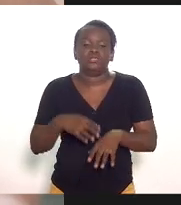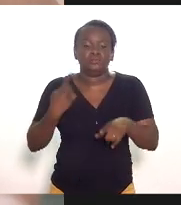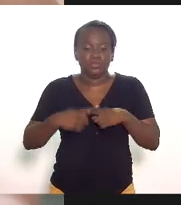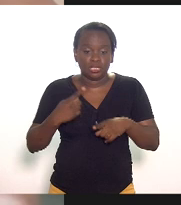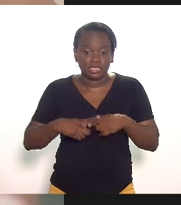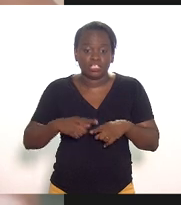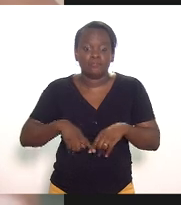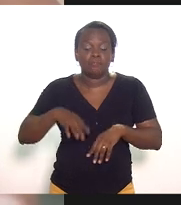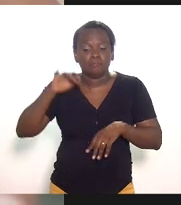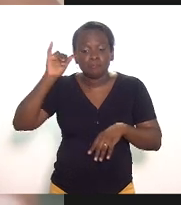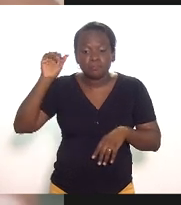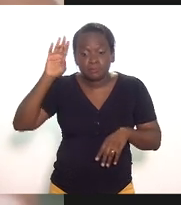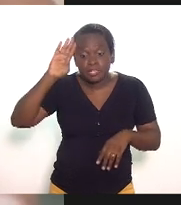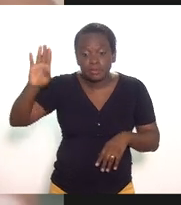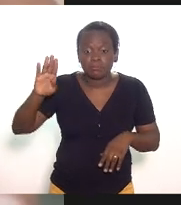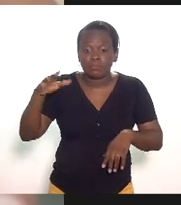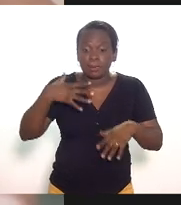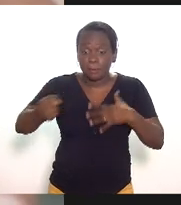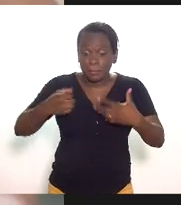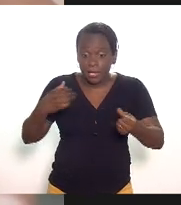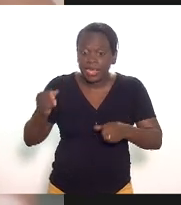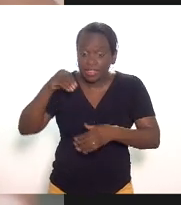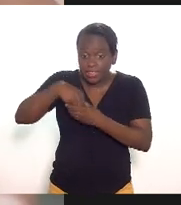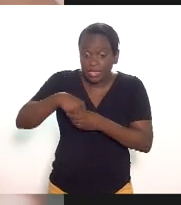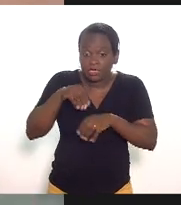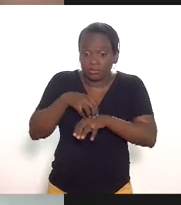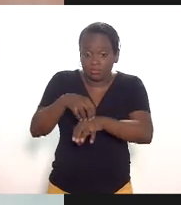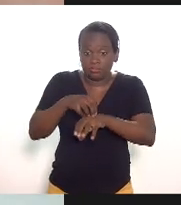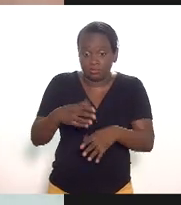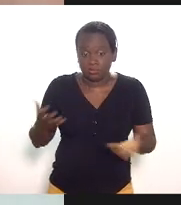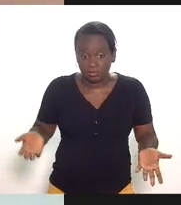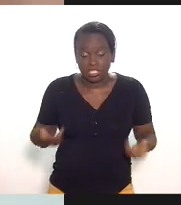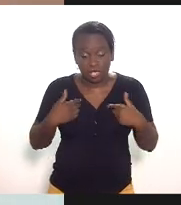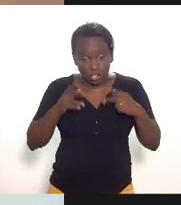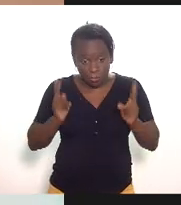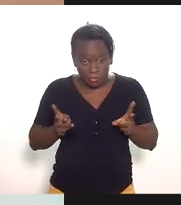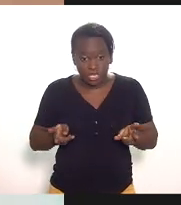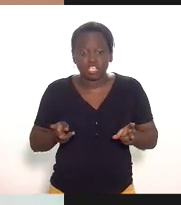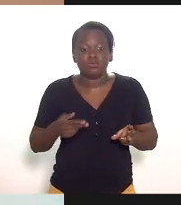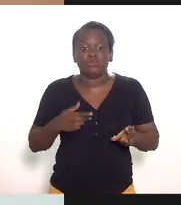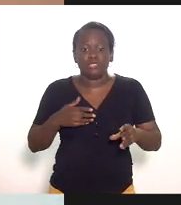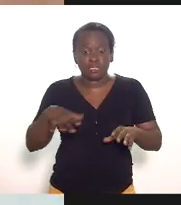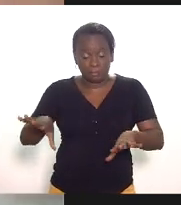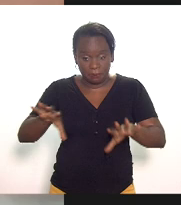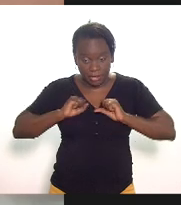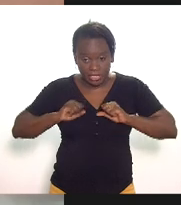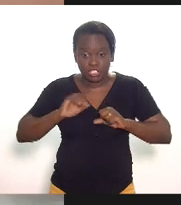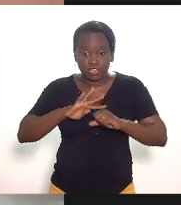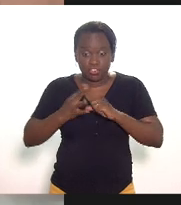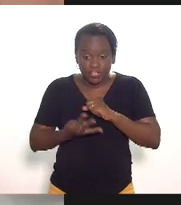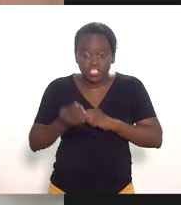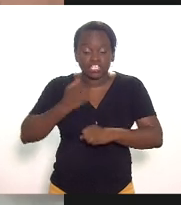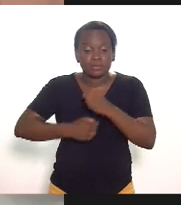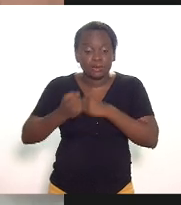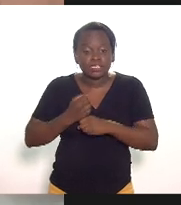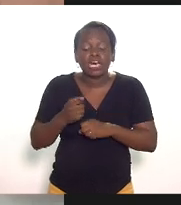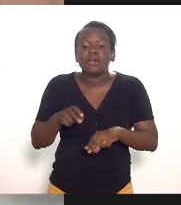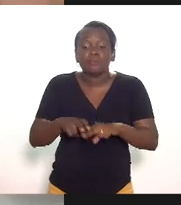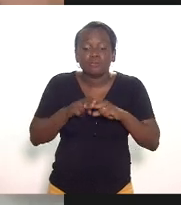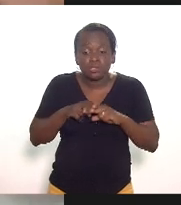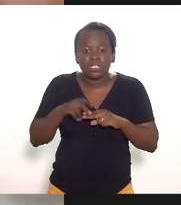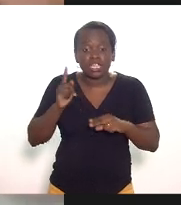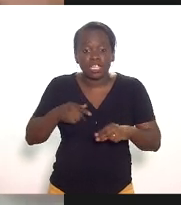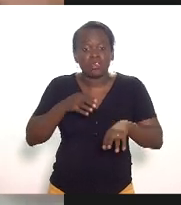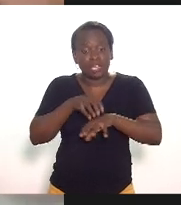dos maiores índices de contaminação está no transporte público. Eu mesmo, quando eu peguei a Covid no ano passado, eu peguei através